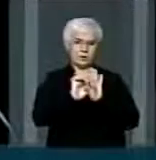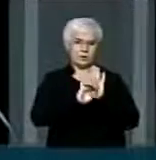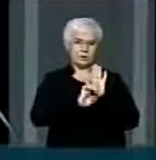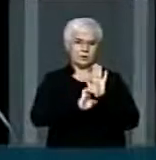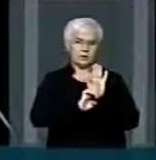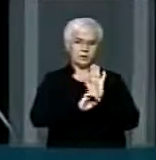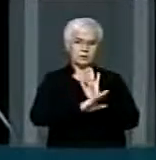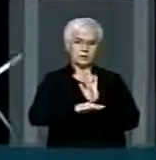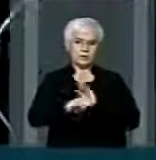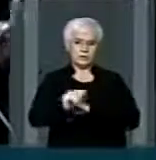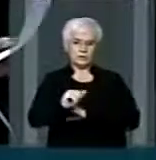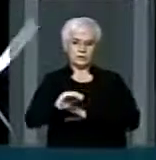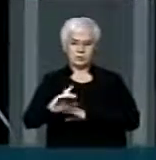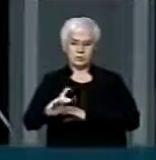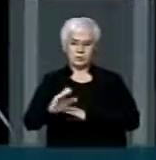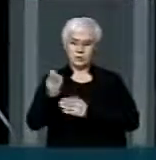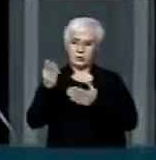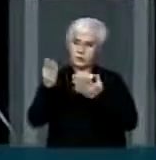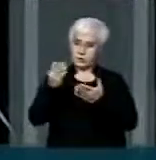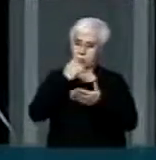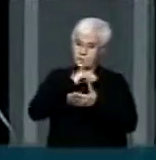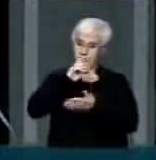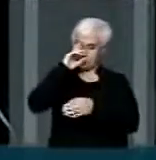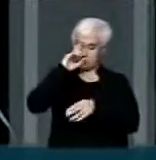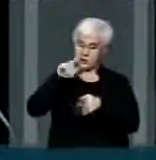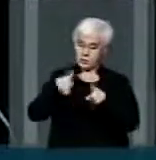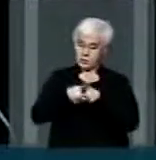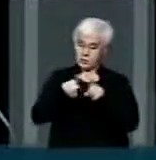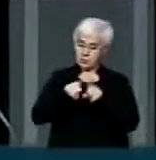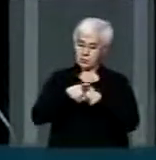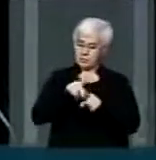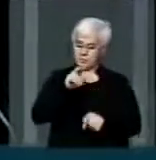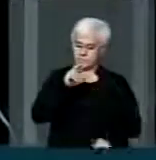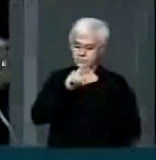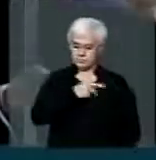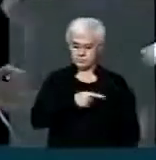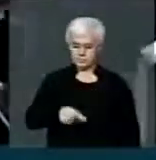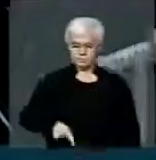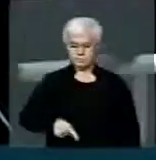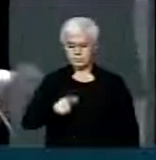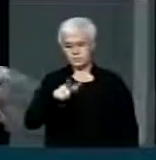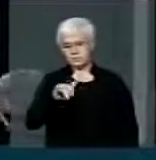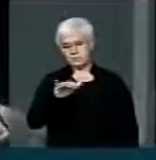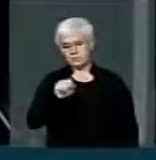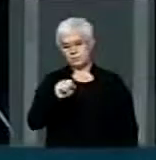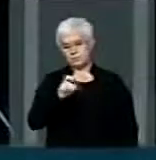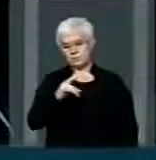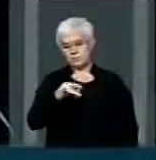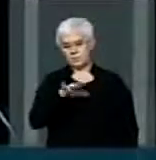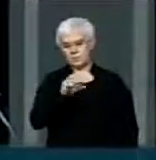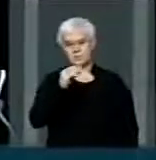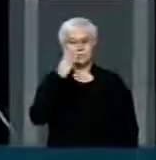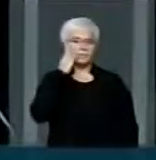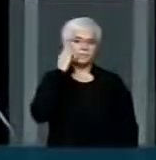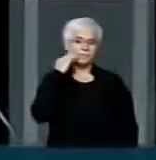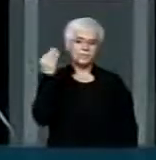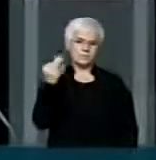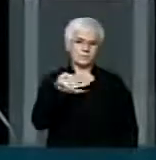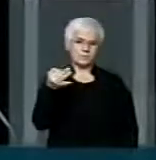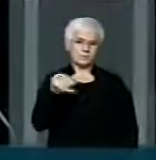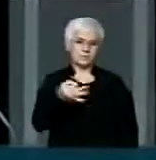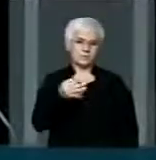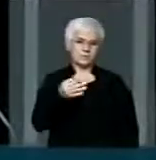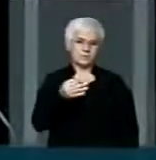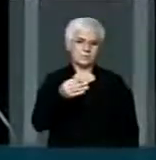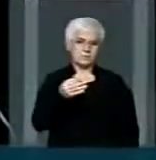movimentos e segmentos, e Vossa Excelência, presidente Couto, sabe perfeitamente